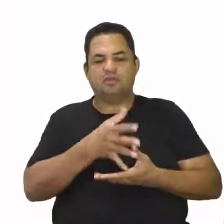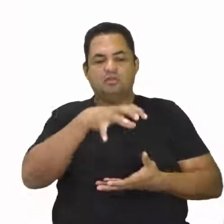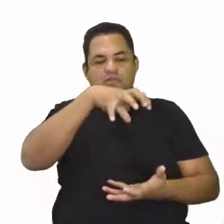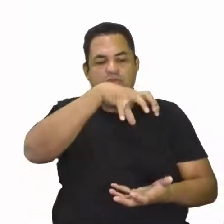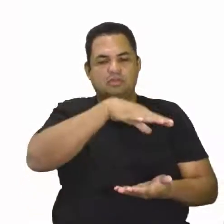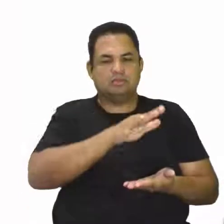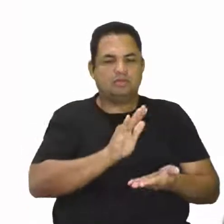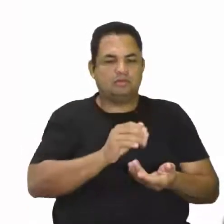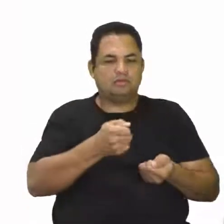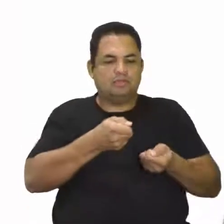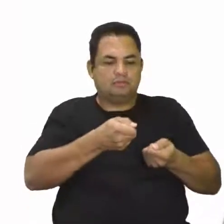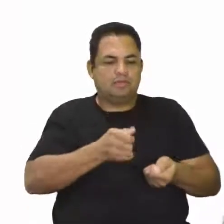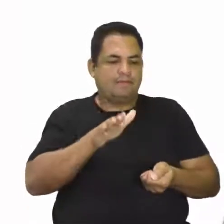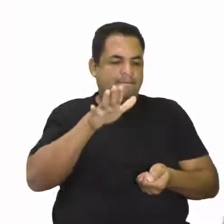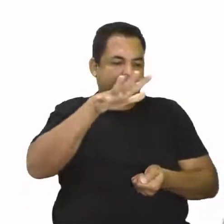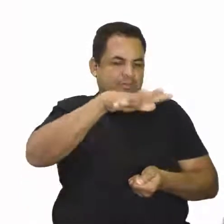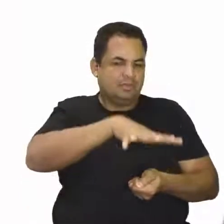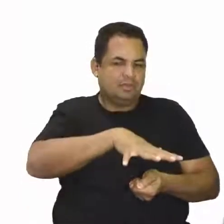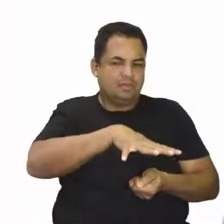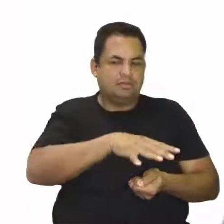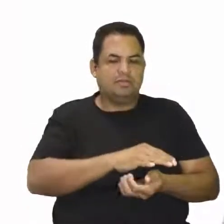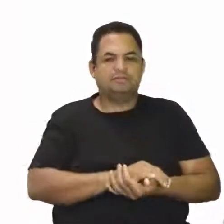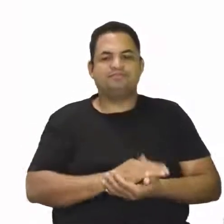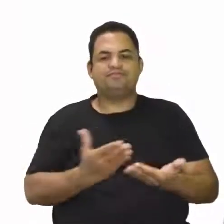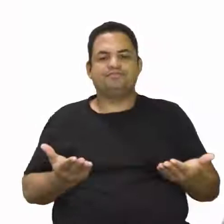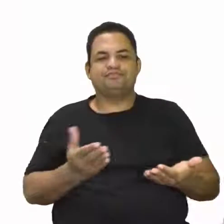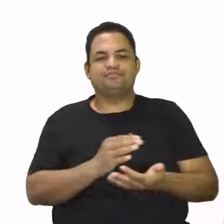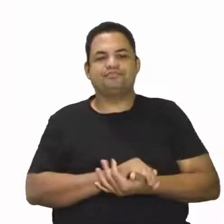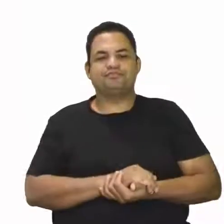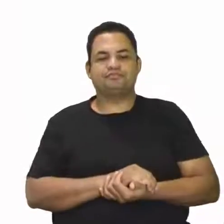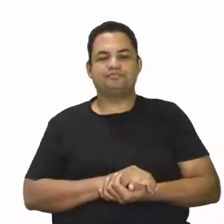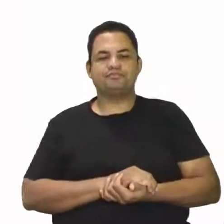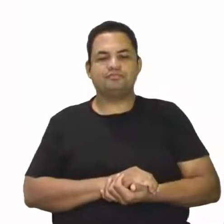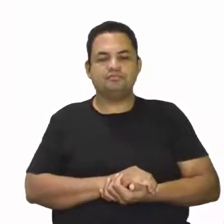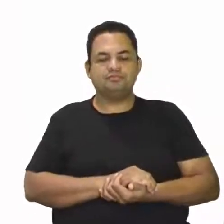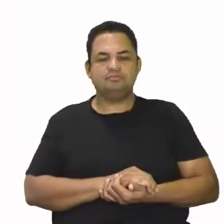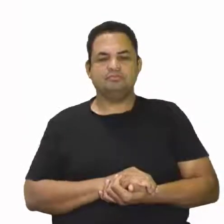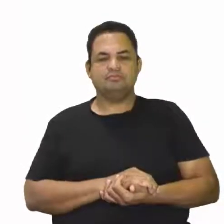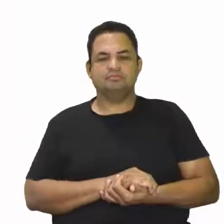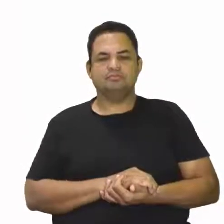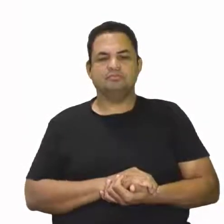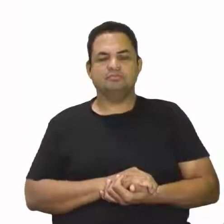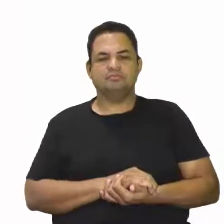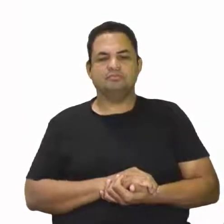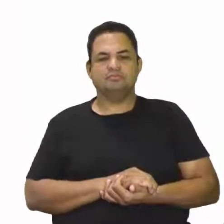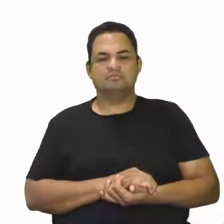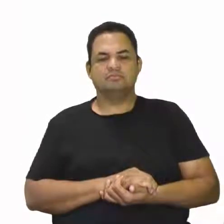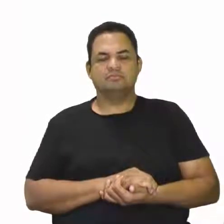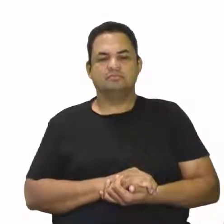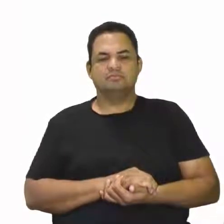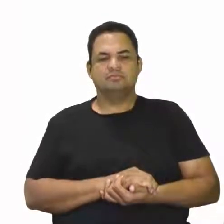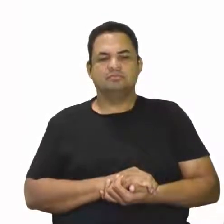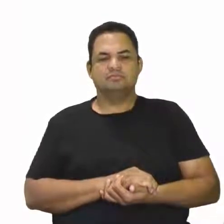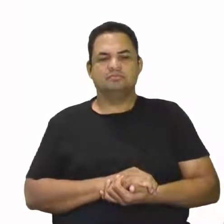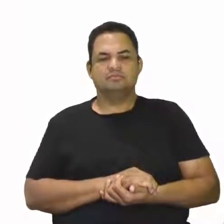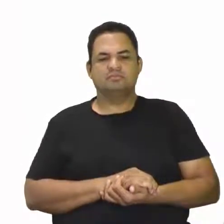que é a caçarola. Isso mesmo. E a frigideira sem tampa é la sartén. Contexto. Temos ali